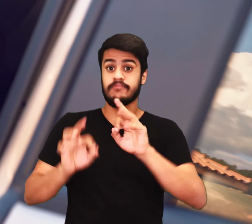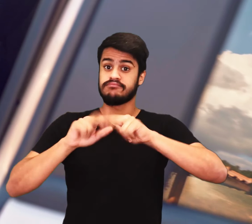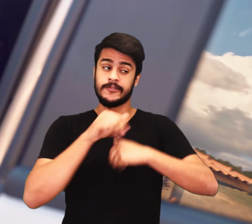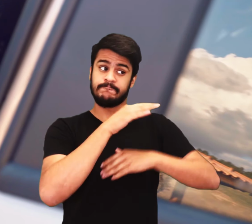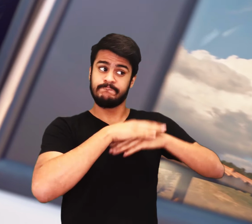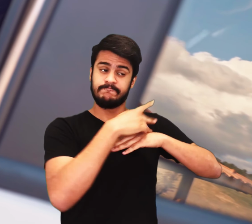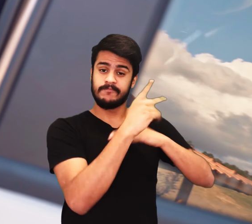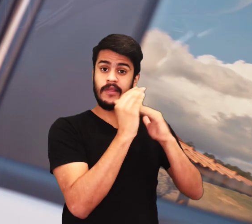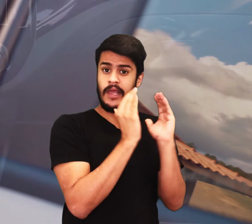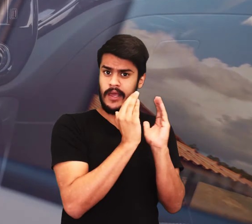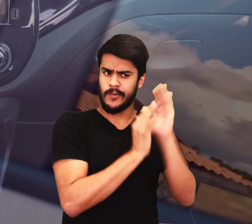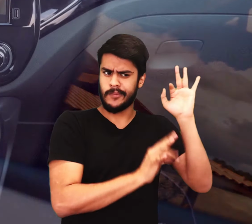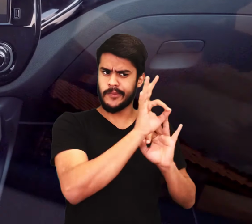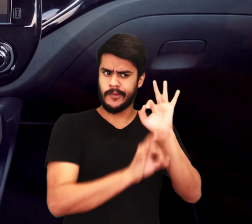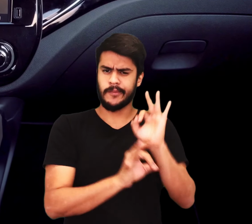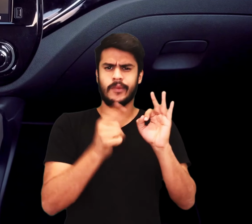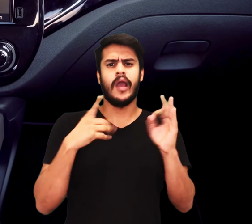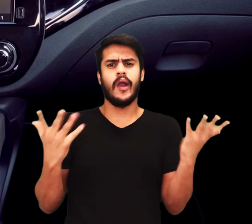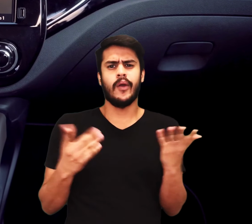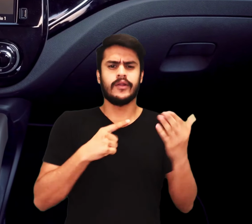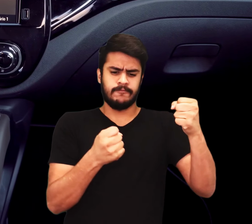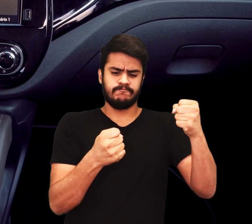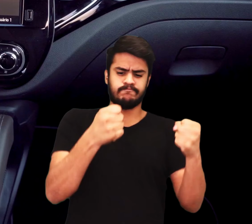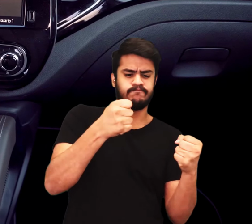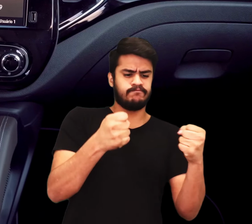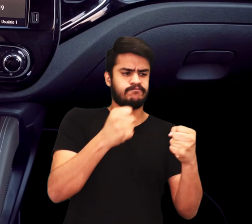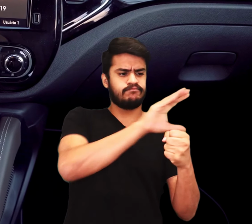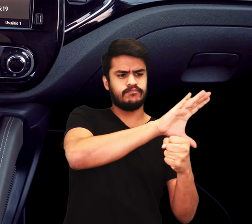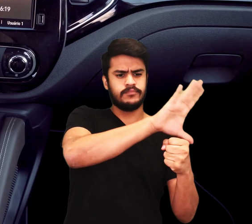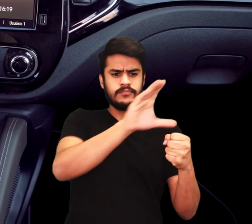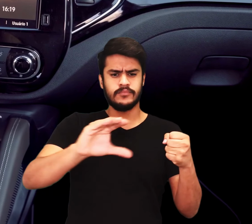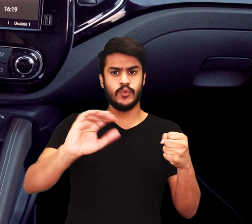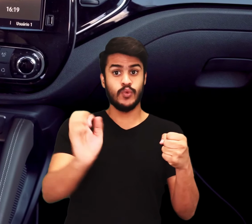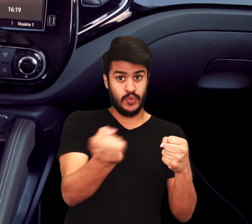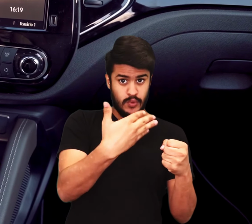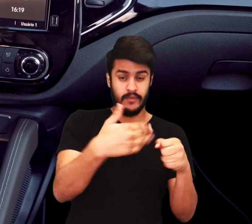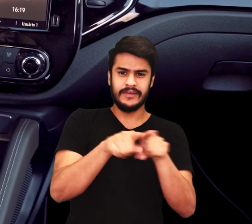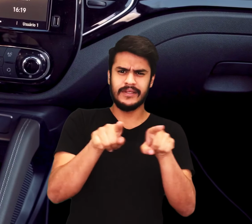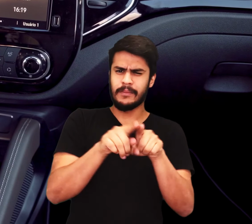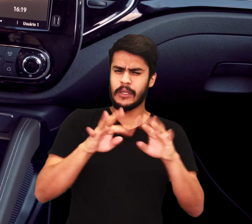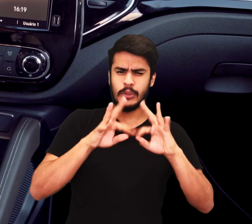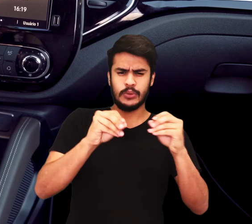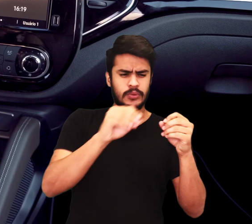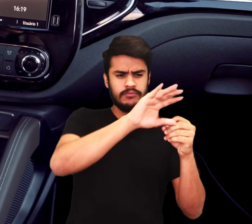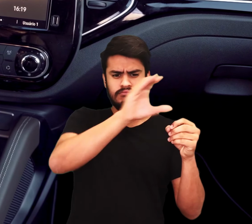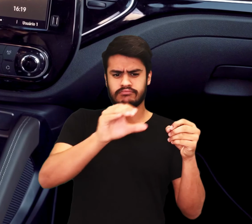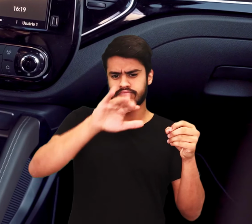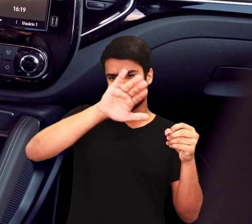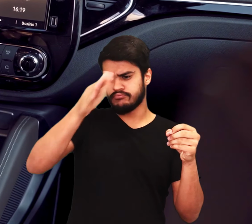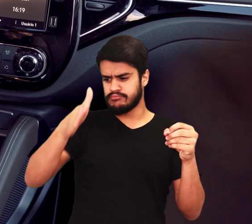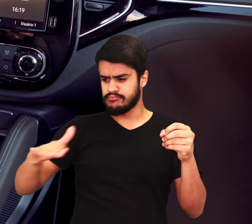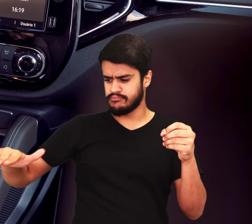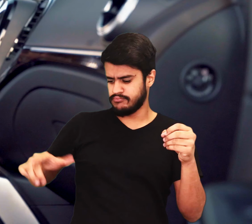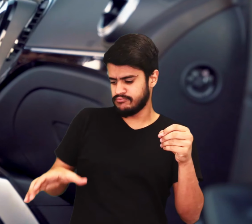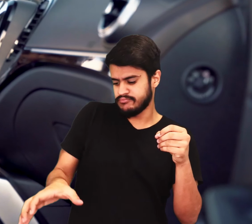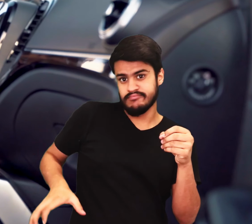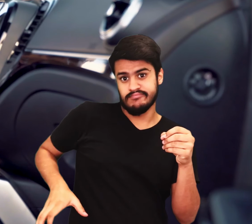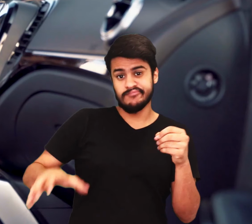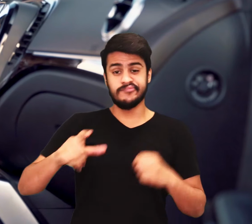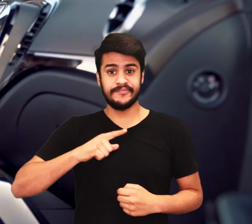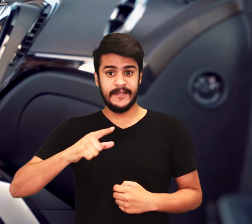repaginada aqui, não só um sistema de infotainment ou um volante novo, mas também um console literalmente novo e também retrabalhou todas as superfícies aqui do